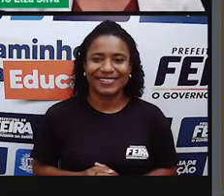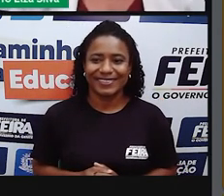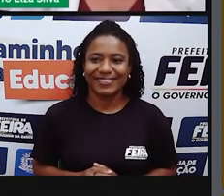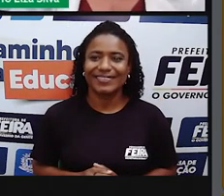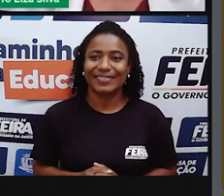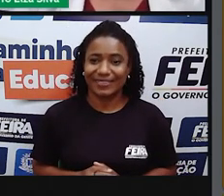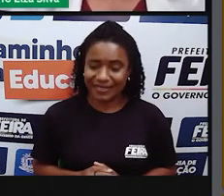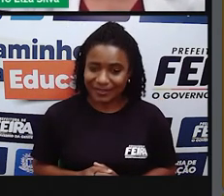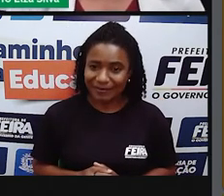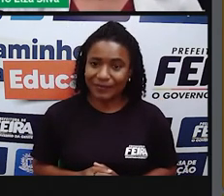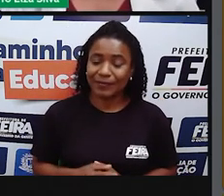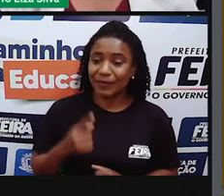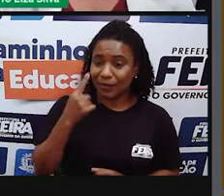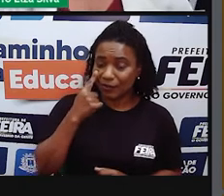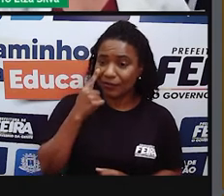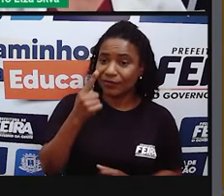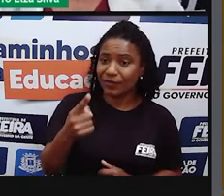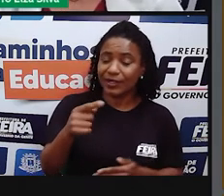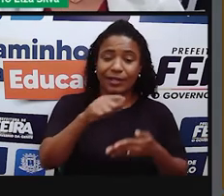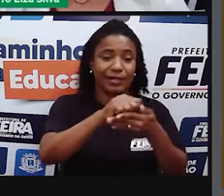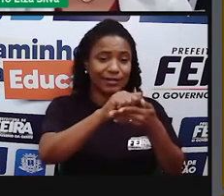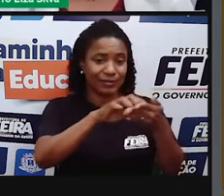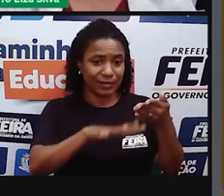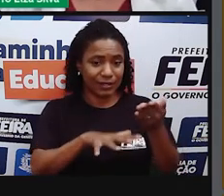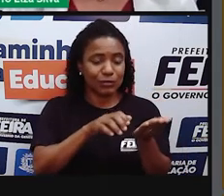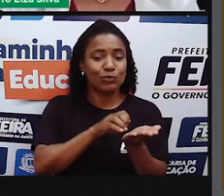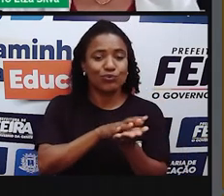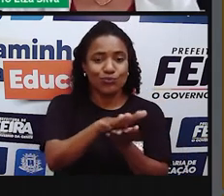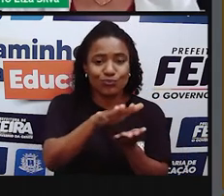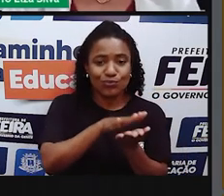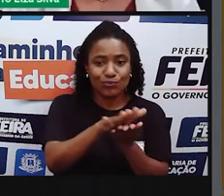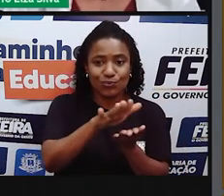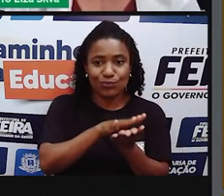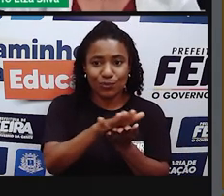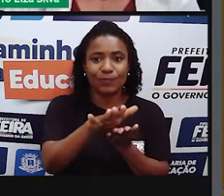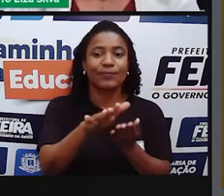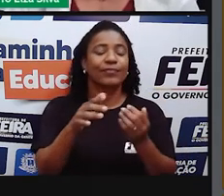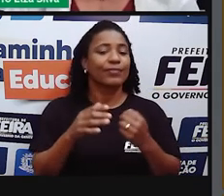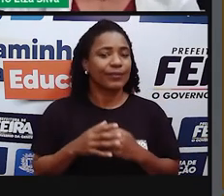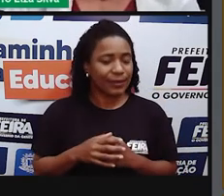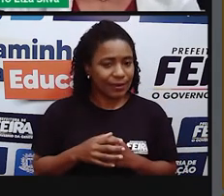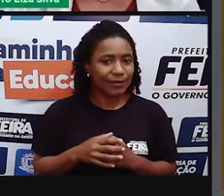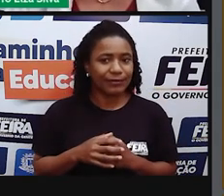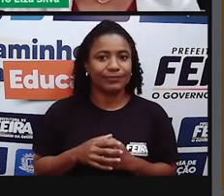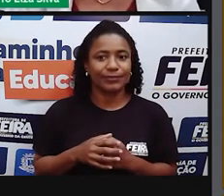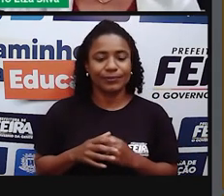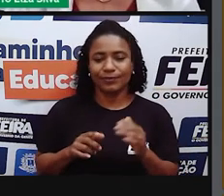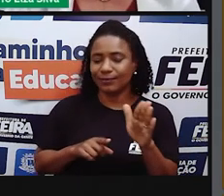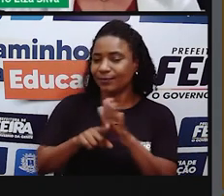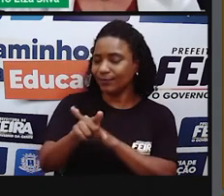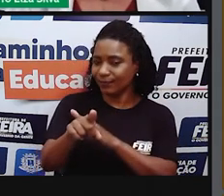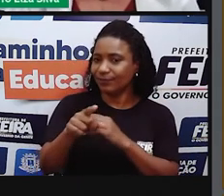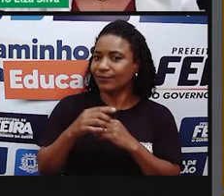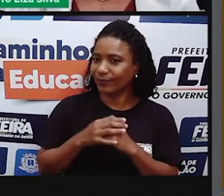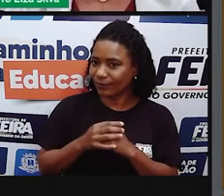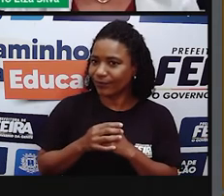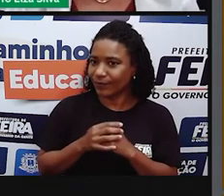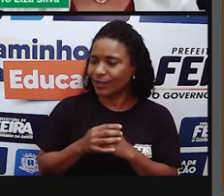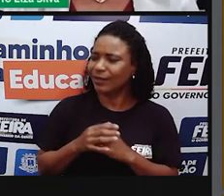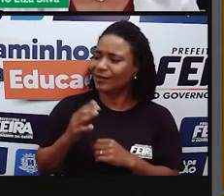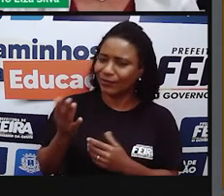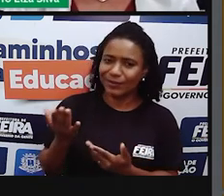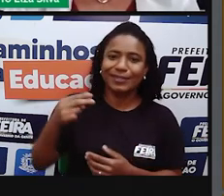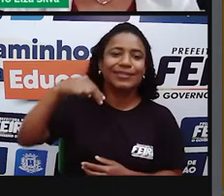Dando continuidade à atividade do material impresso, lá diz: para você foi surpresa em saber que a